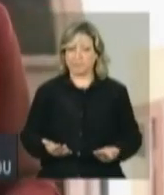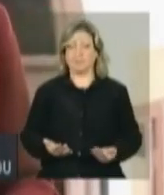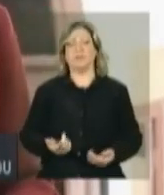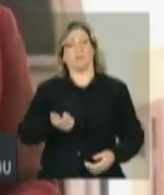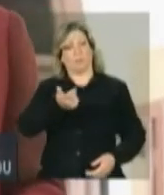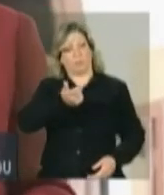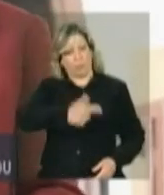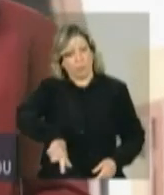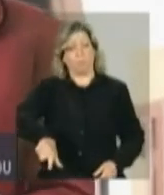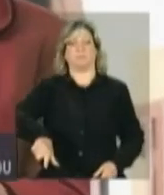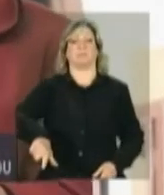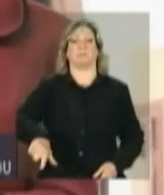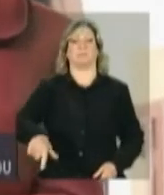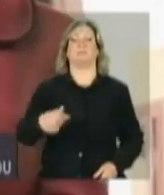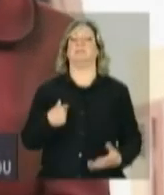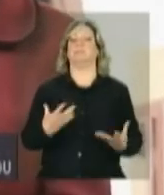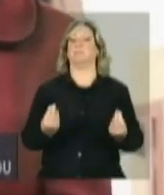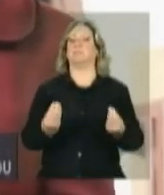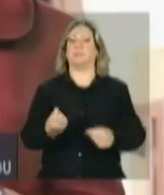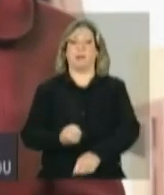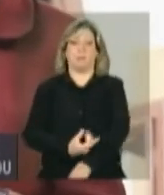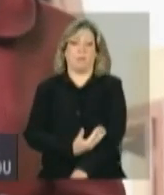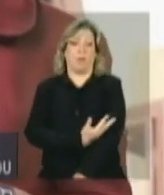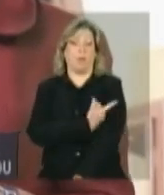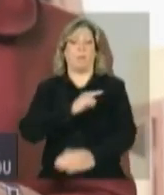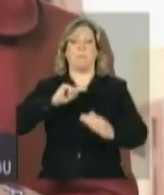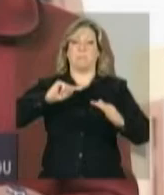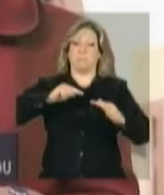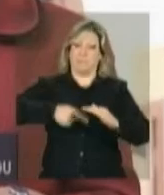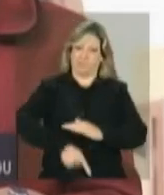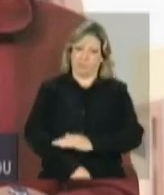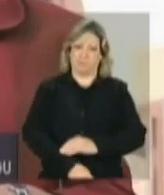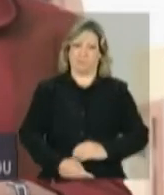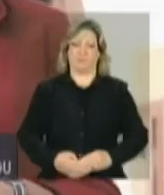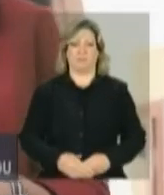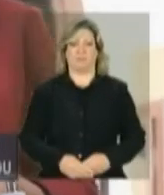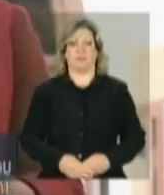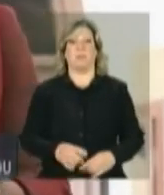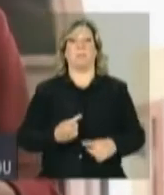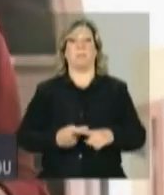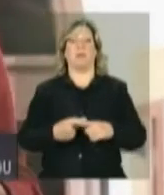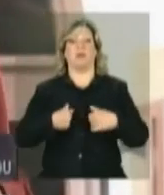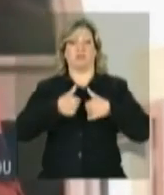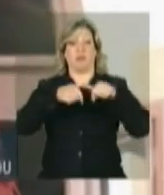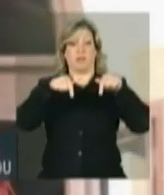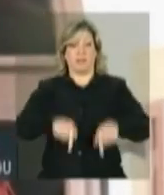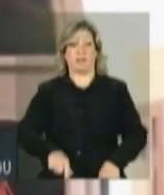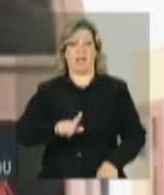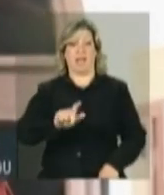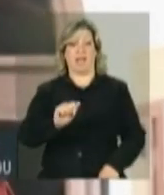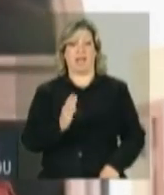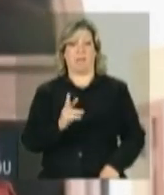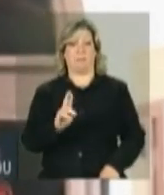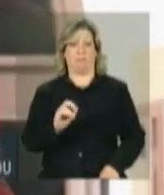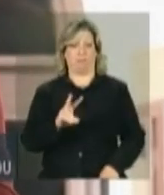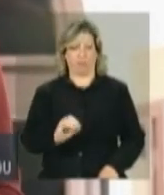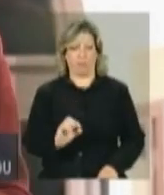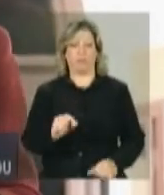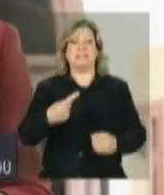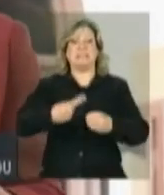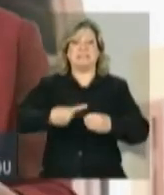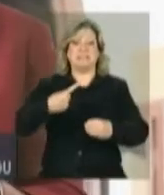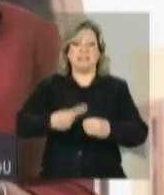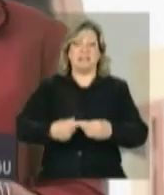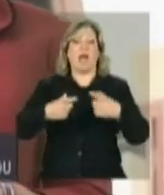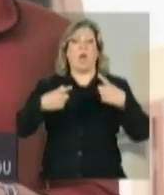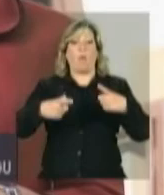uma vez, eu me emociono profundamente por estar aqui em Gabrovo,